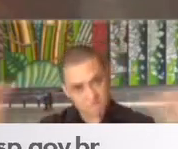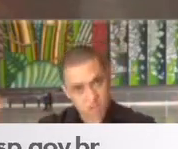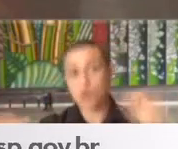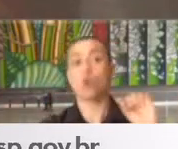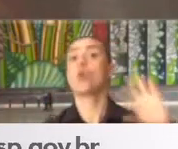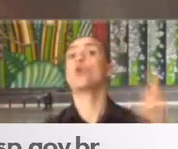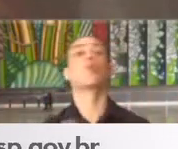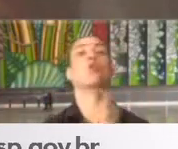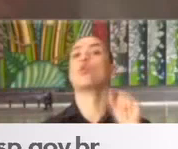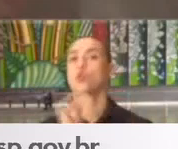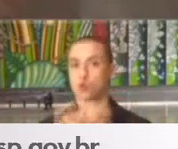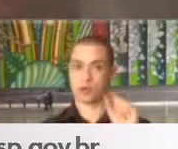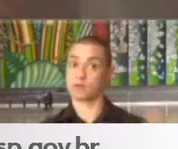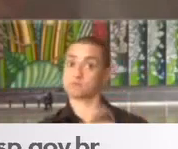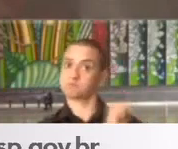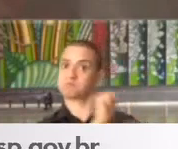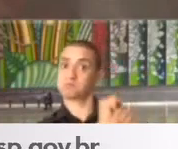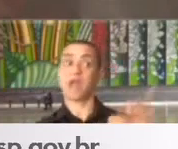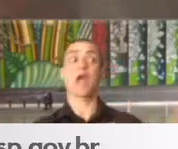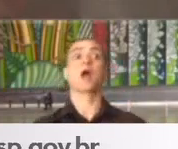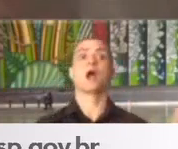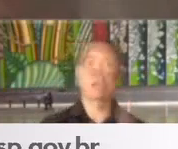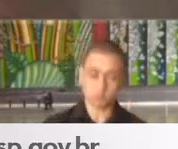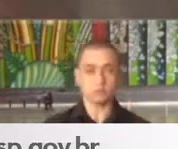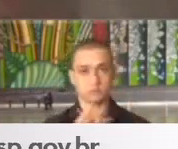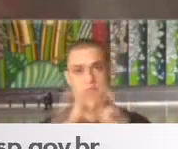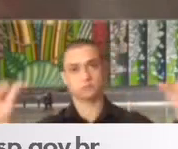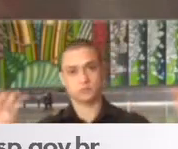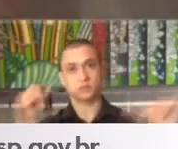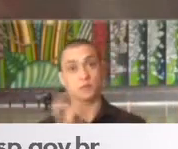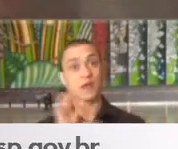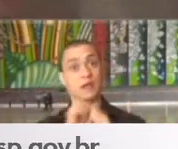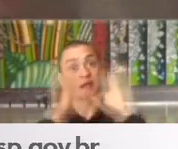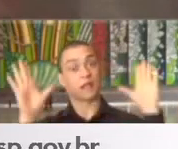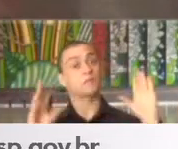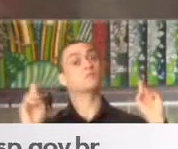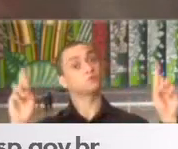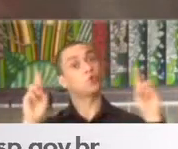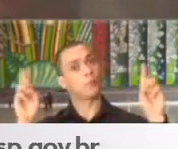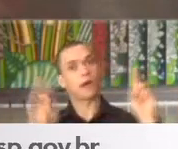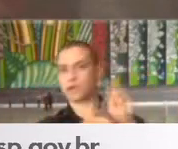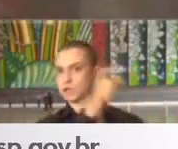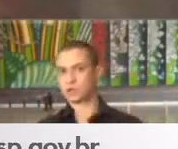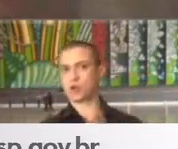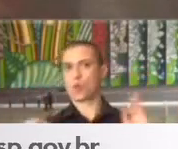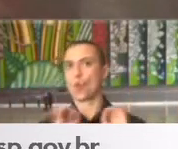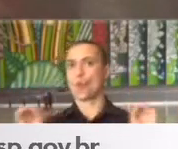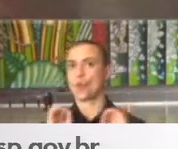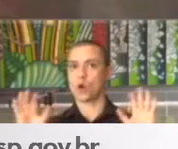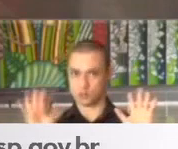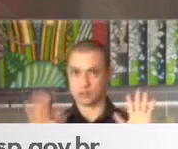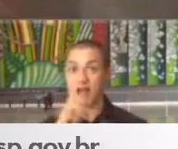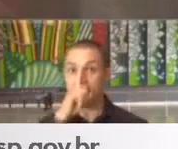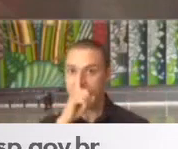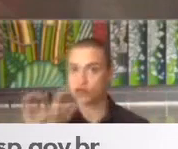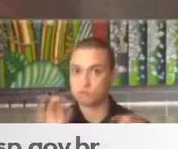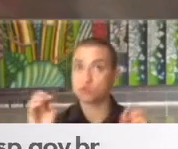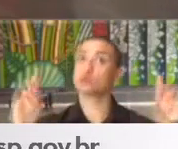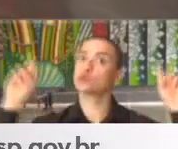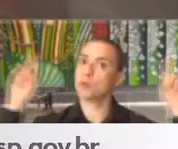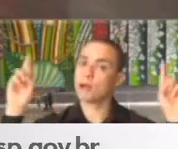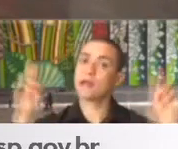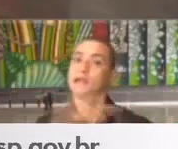de forma mais clara e objetiva. Desejamos e esperamos que não seja nada de grave e que ele possa